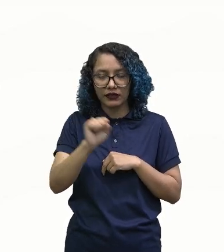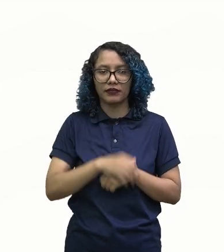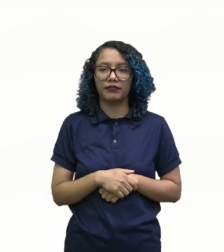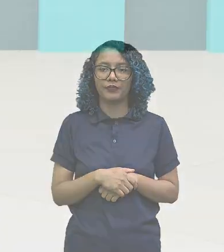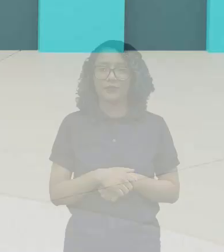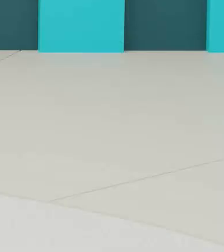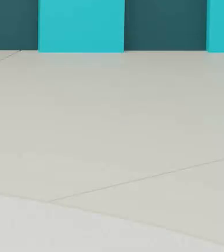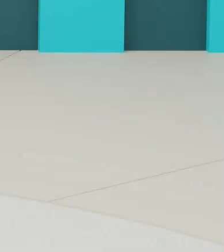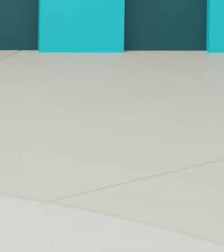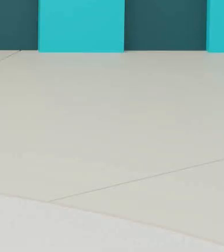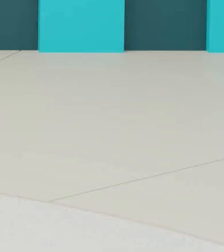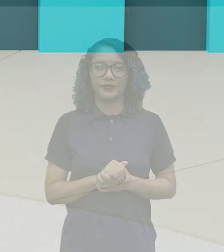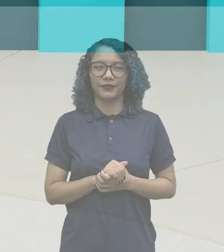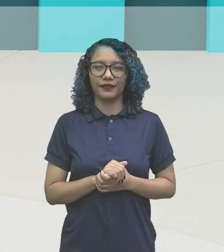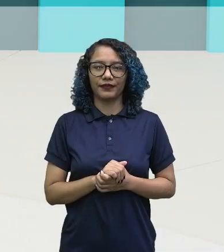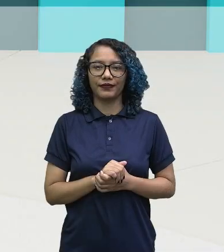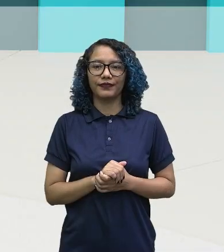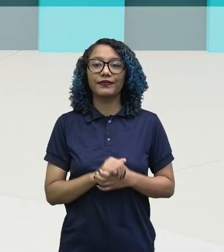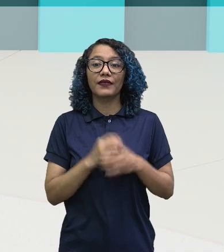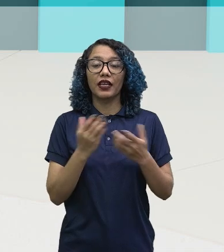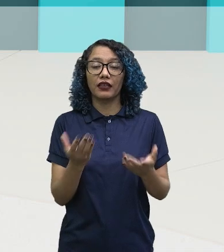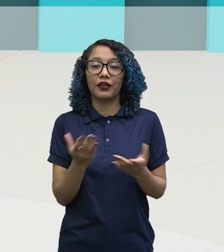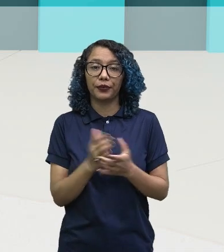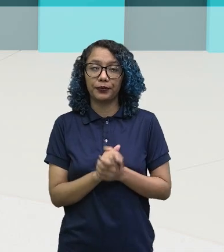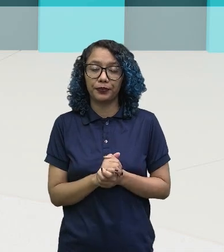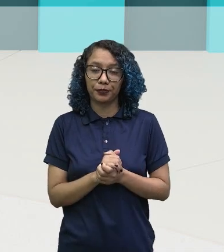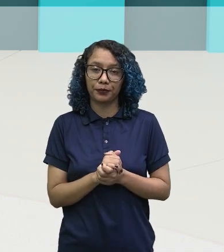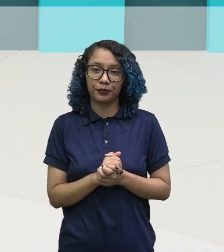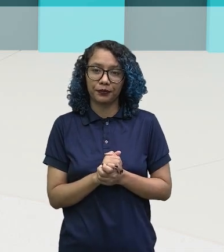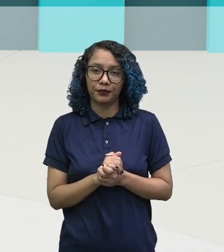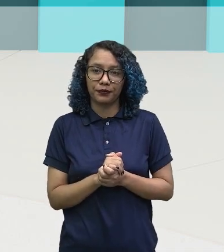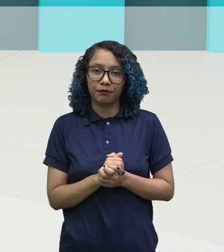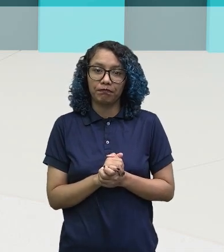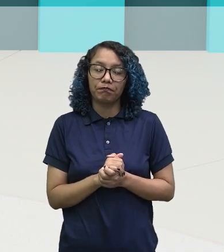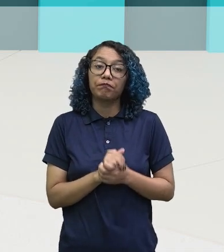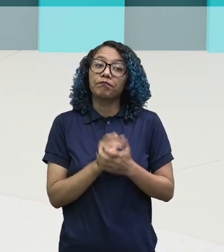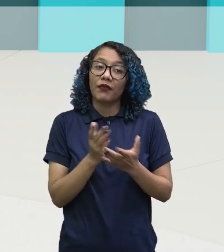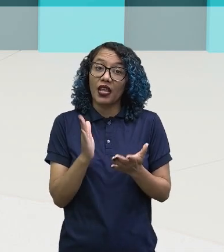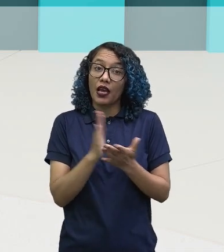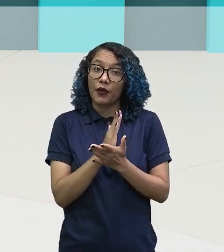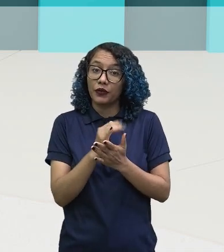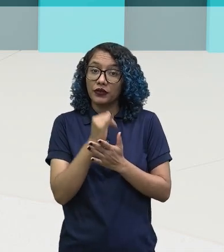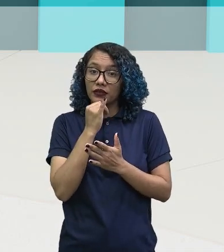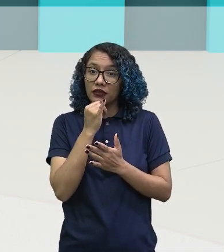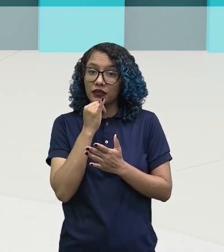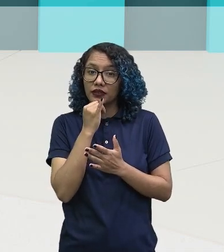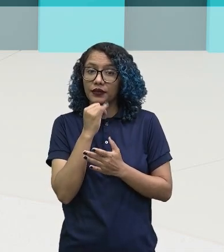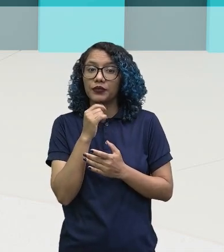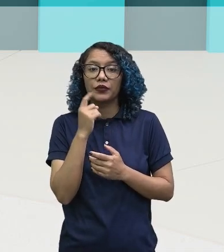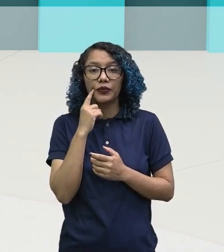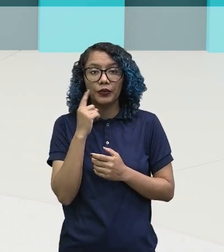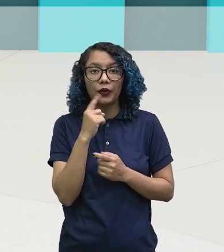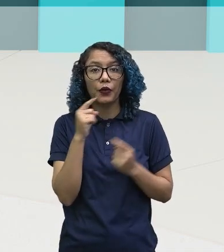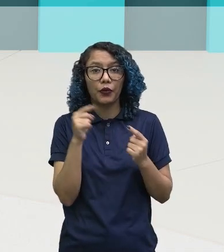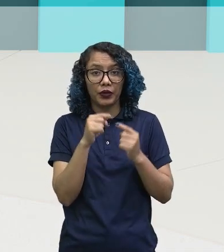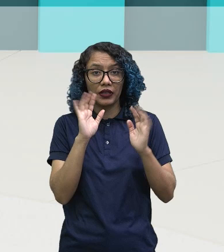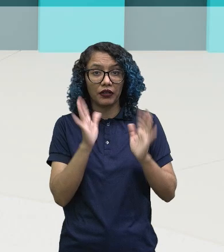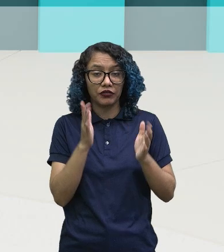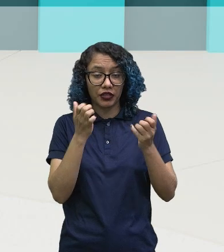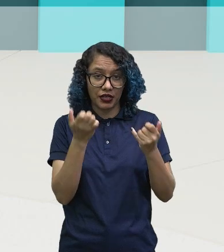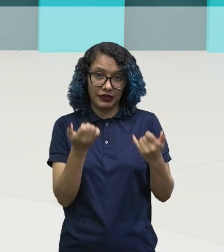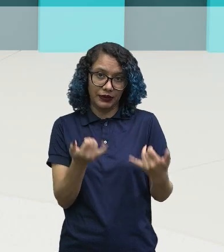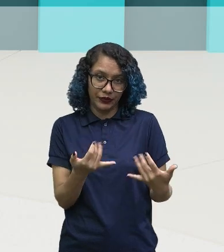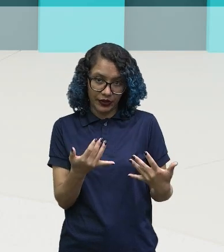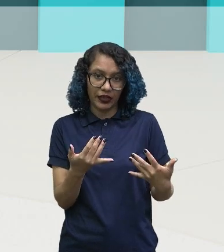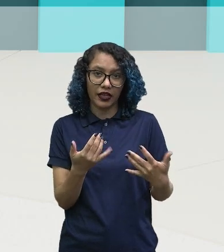invariáveis. E aí, vejam, né, que esses exemplos realmente tem a ver com o que eu expliquei há